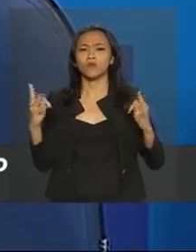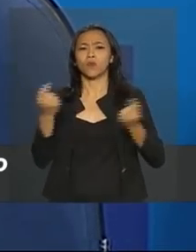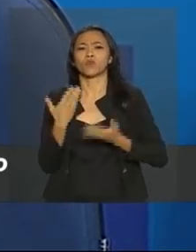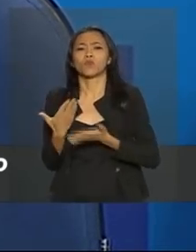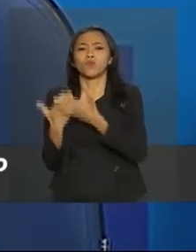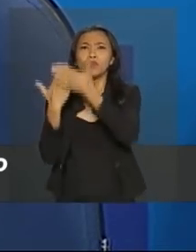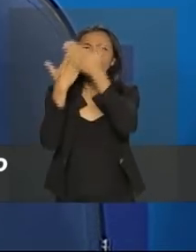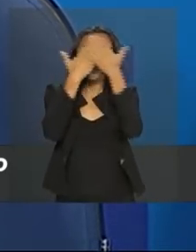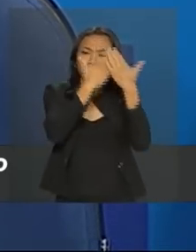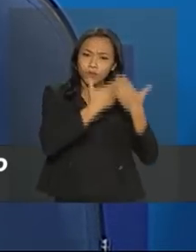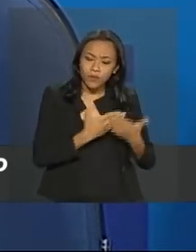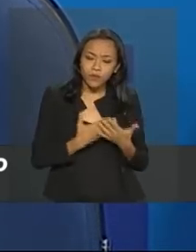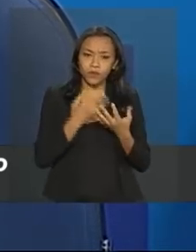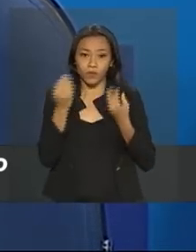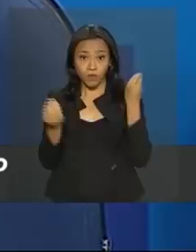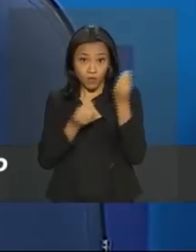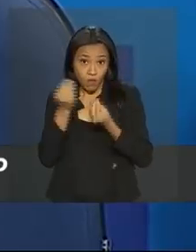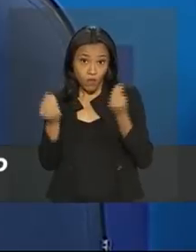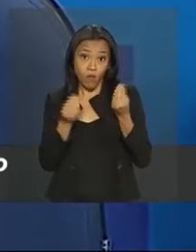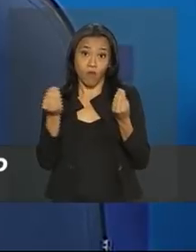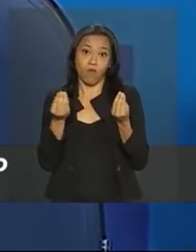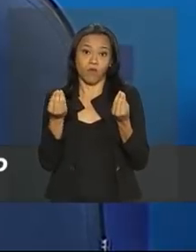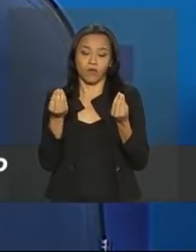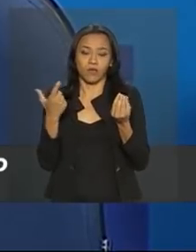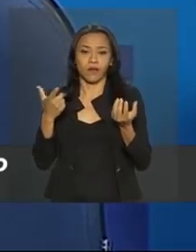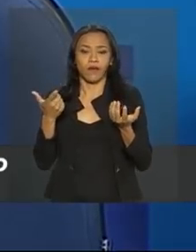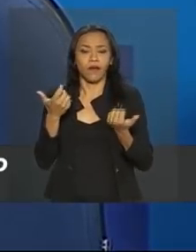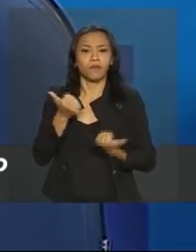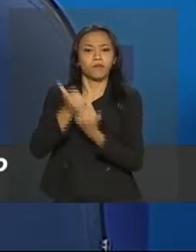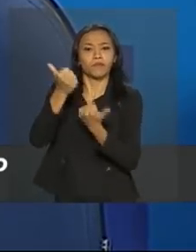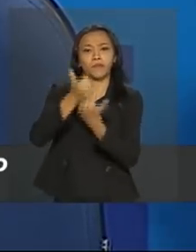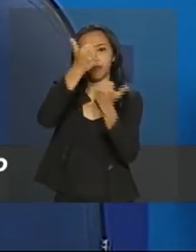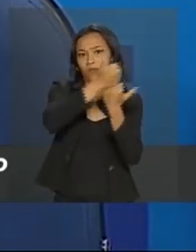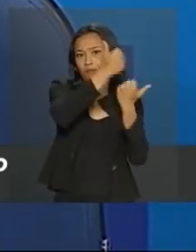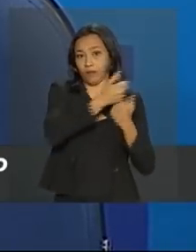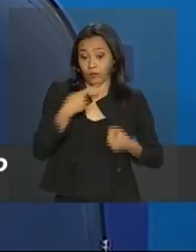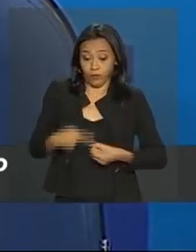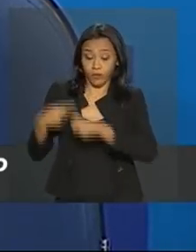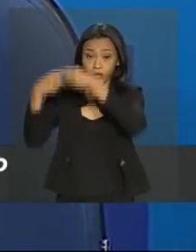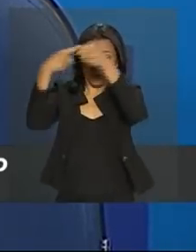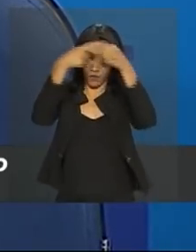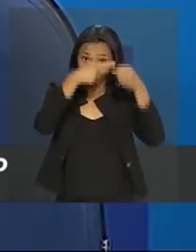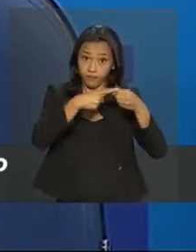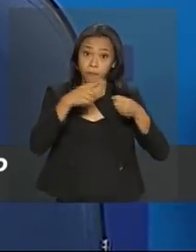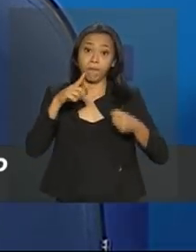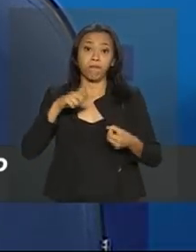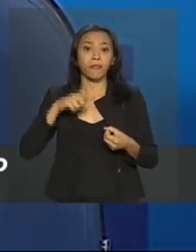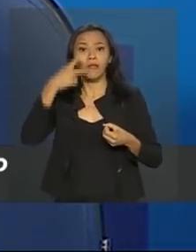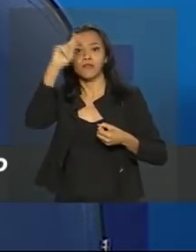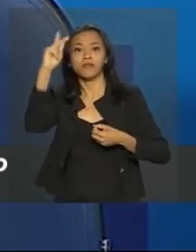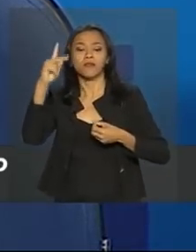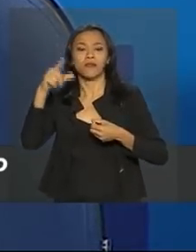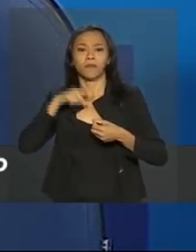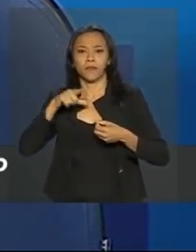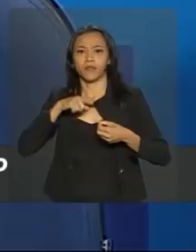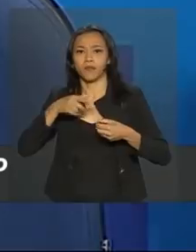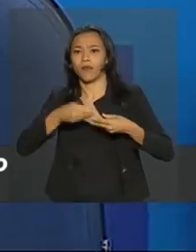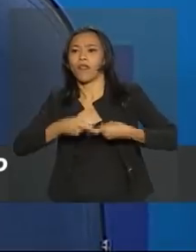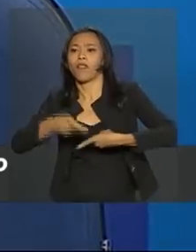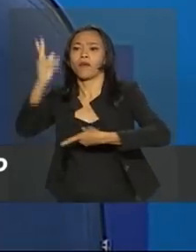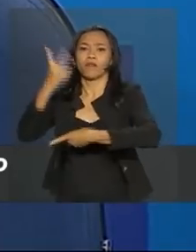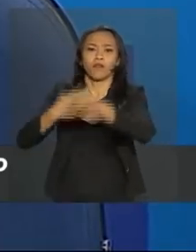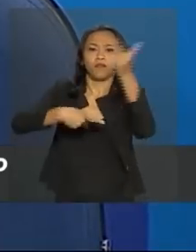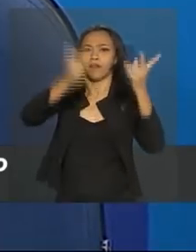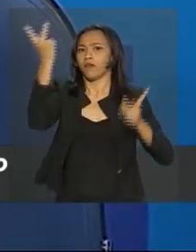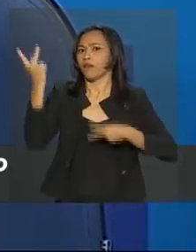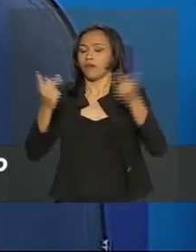para inserção de um município que trabalha com rotas estimadas mínimas para outros terem acesso enfim um trabalho